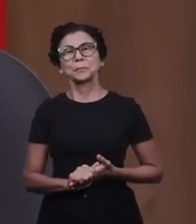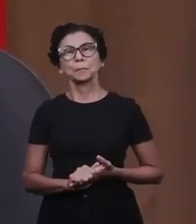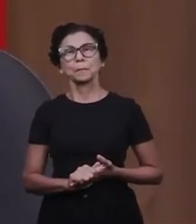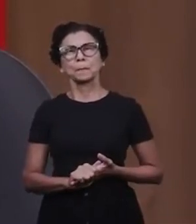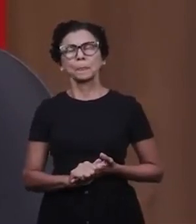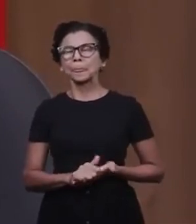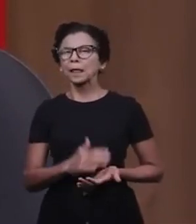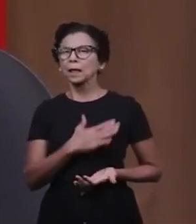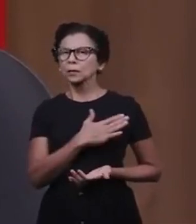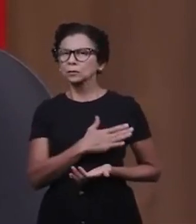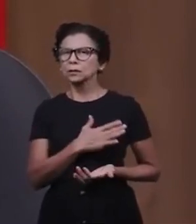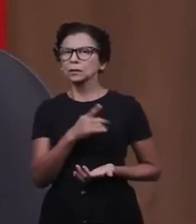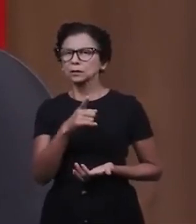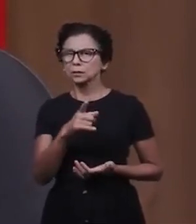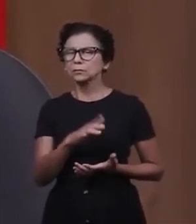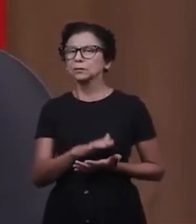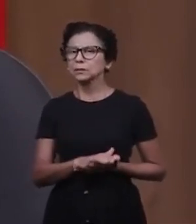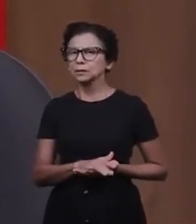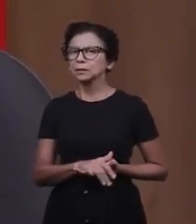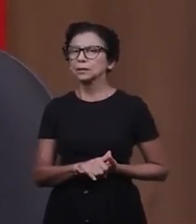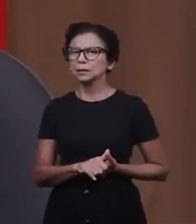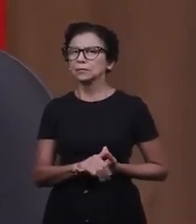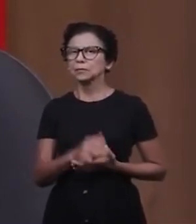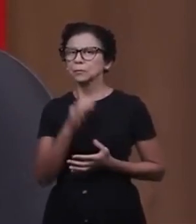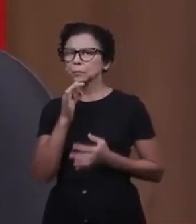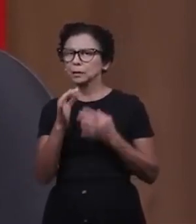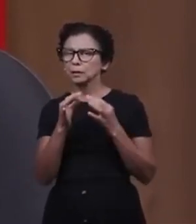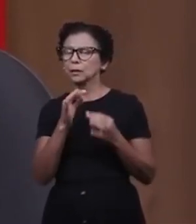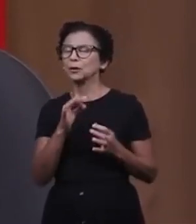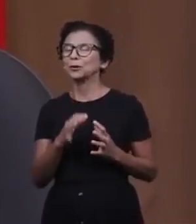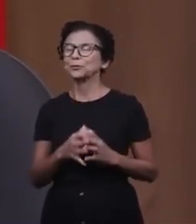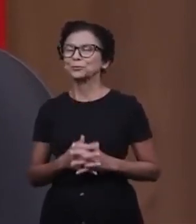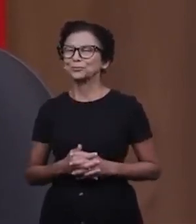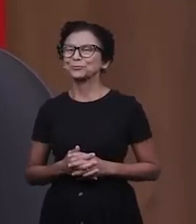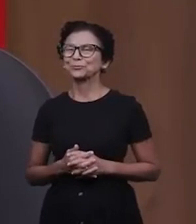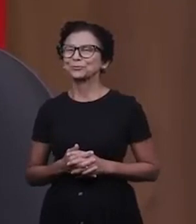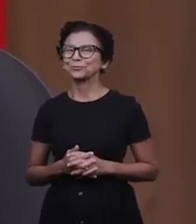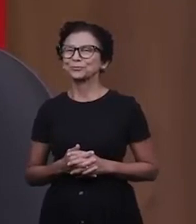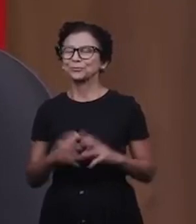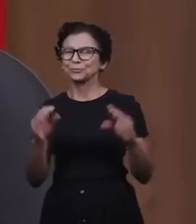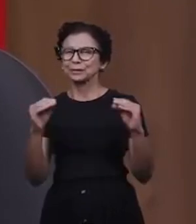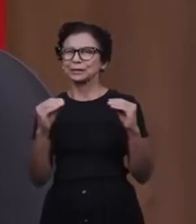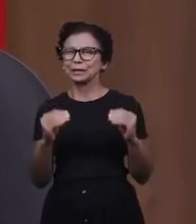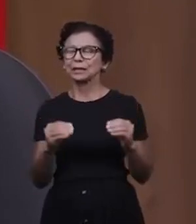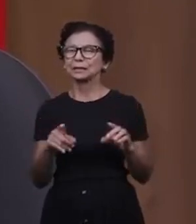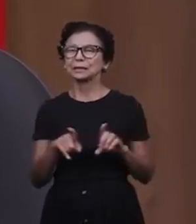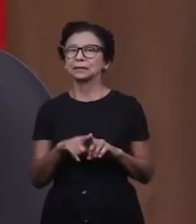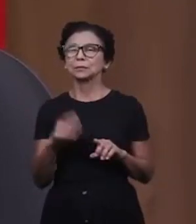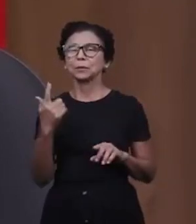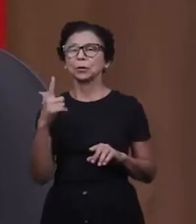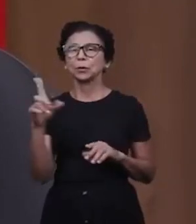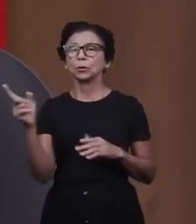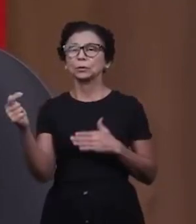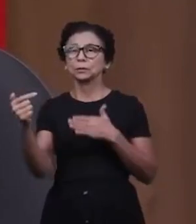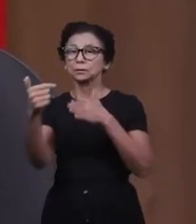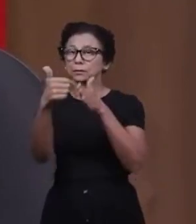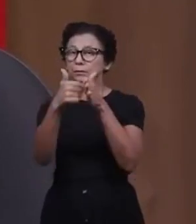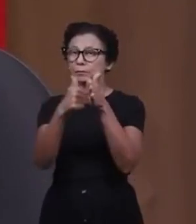você fizesse comentários sobre isso e que você também fizesse outras perguntas para que